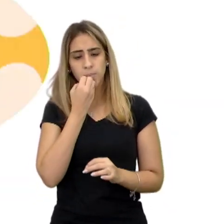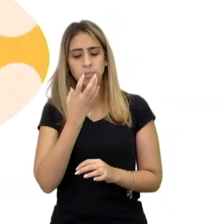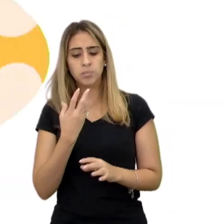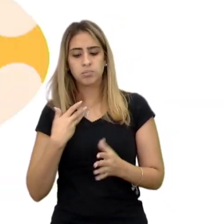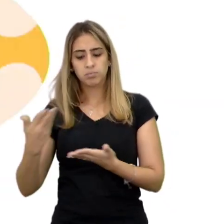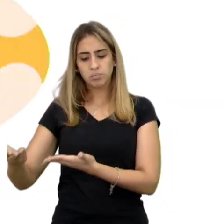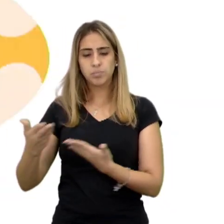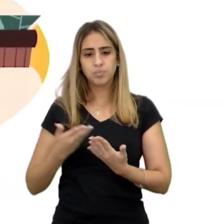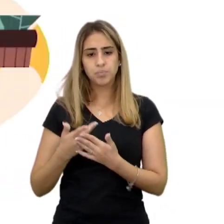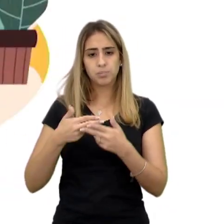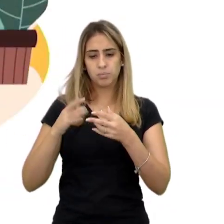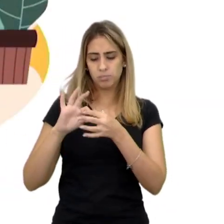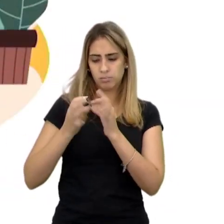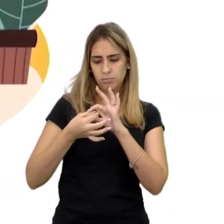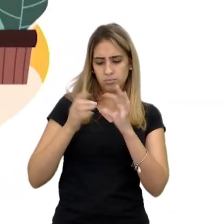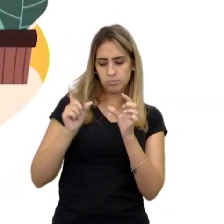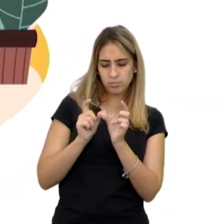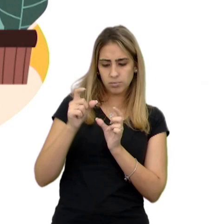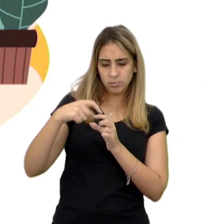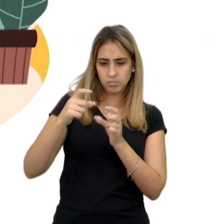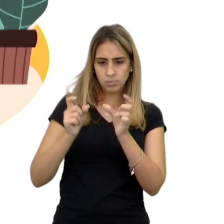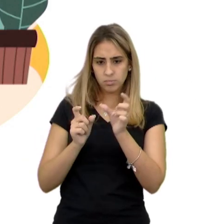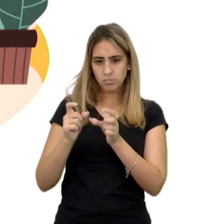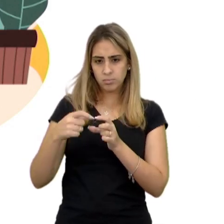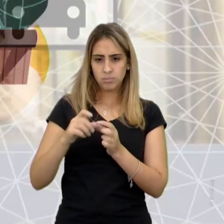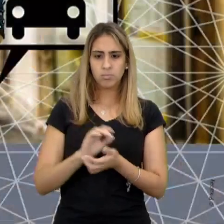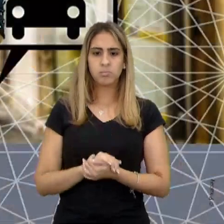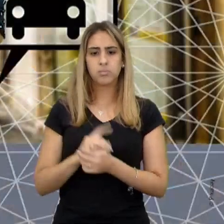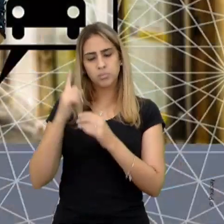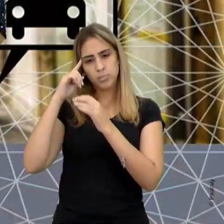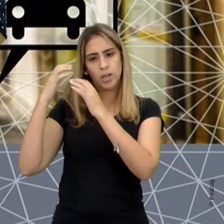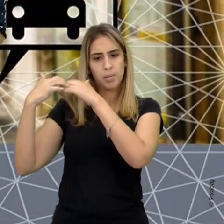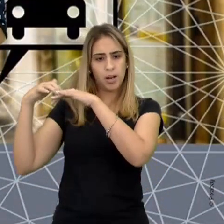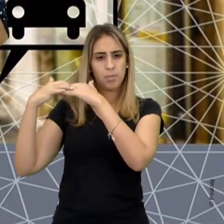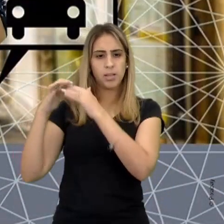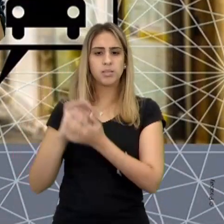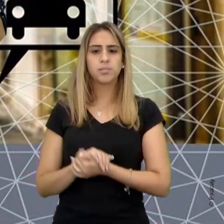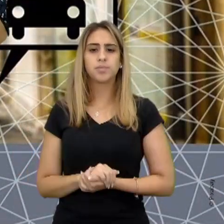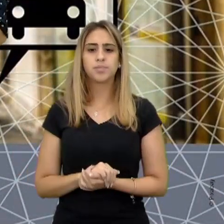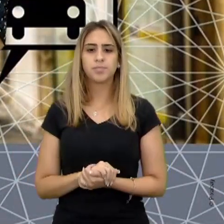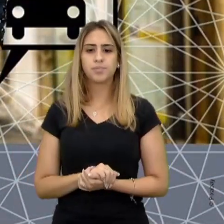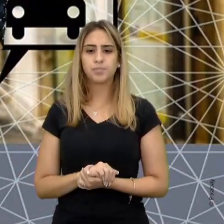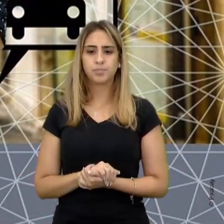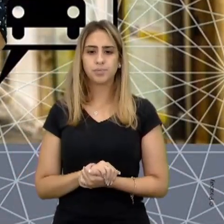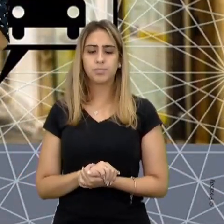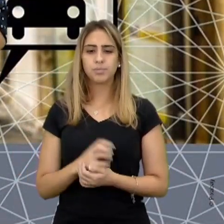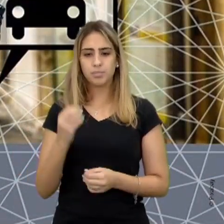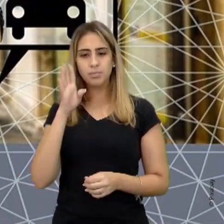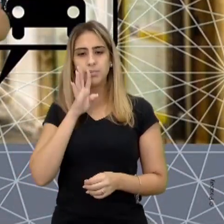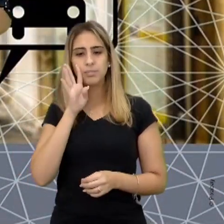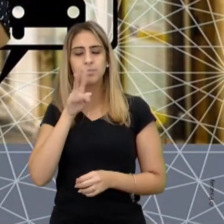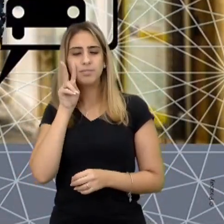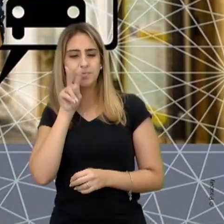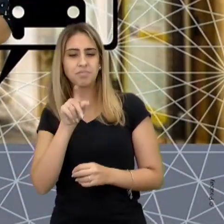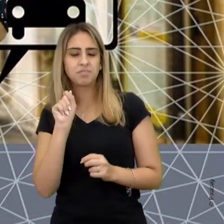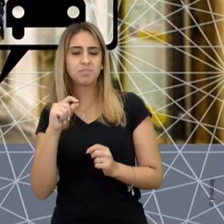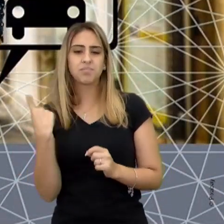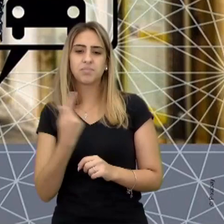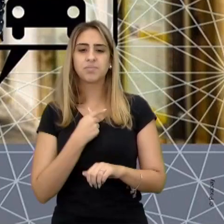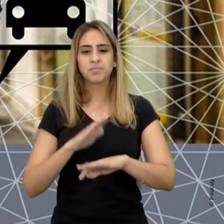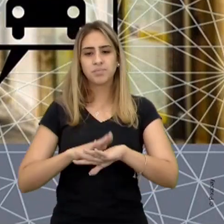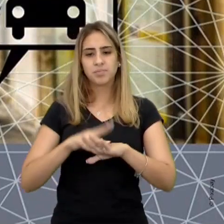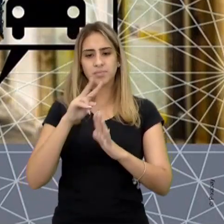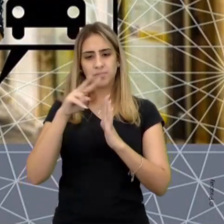pecinhas do quebra-cabeças de um jeito mais leve. Viu? Bacana. Legal, né? Tem a ver com a gente fez aí a